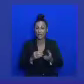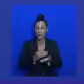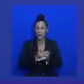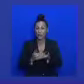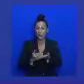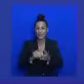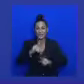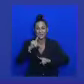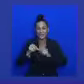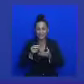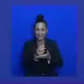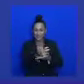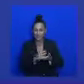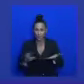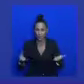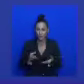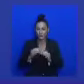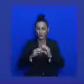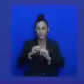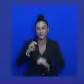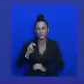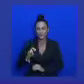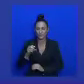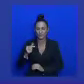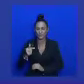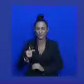sorteio desta noite da Quina. Hoje, concurso